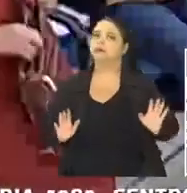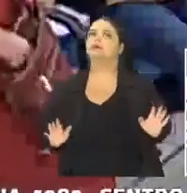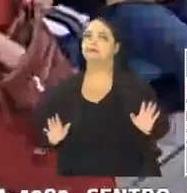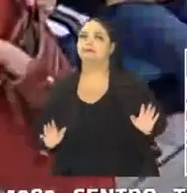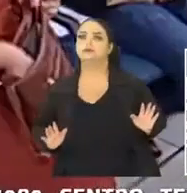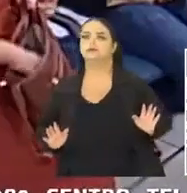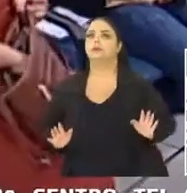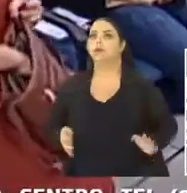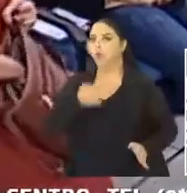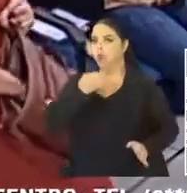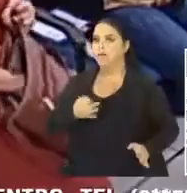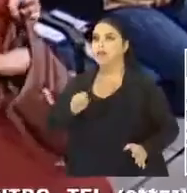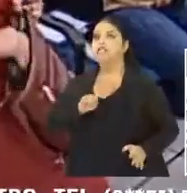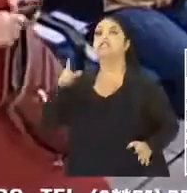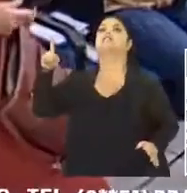Mas